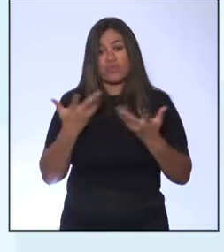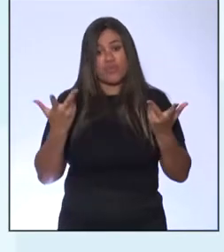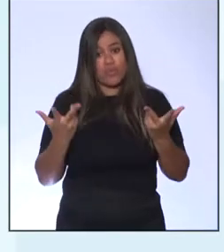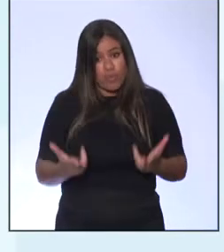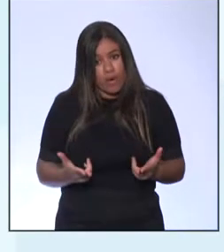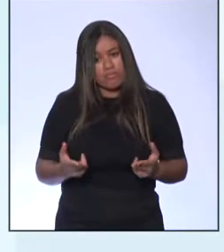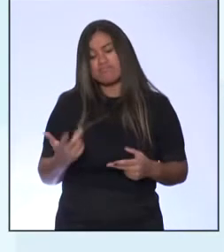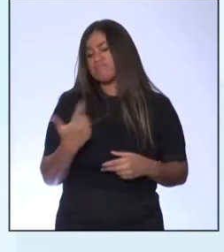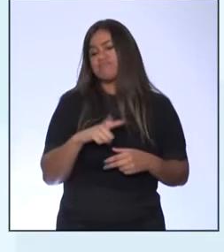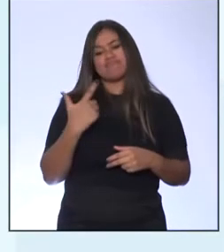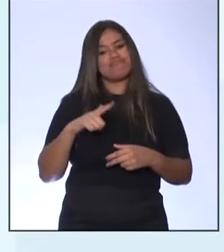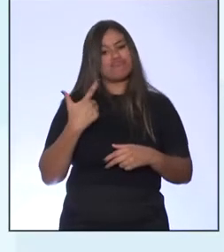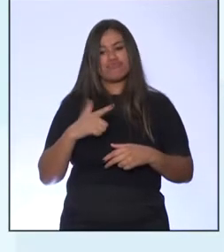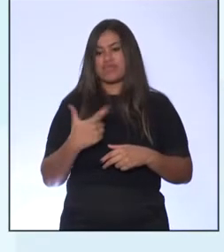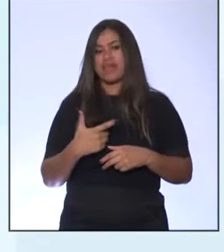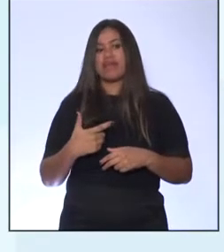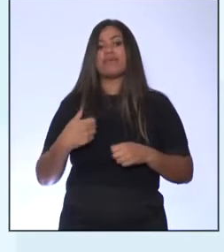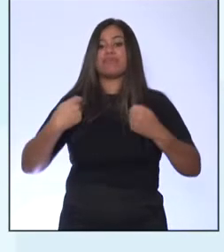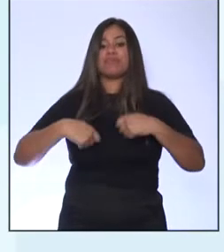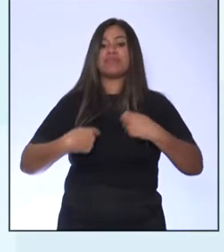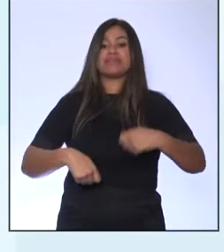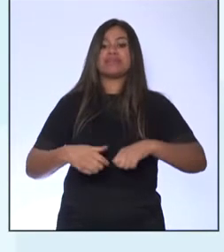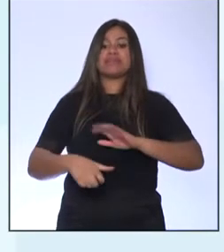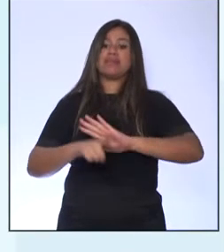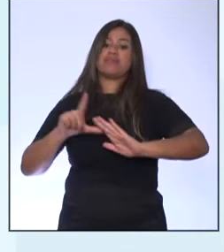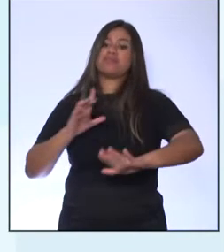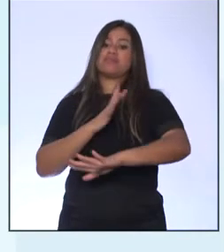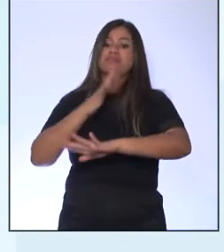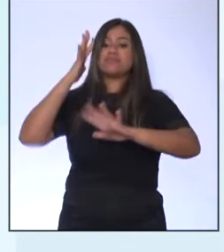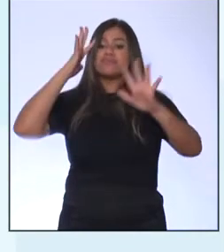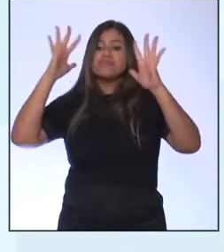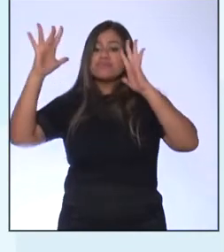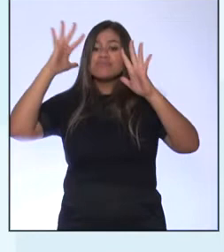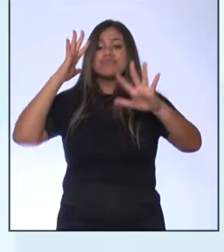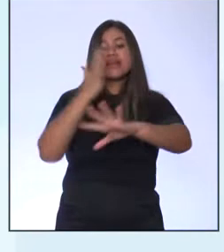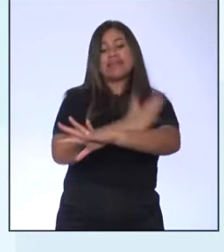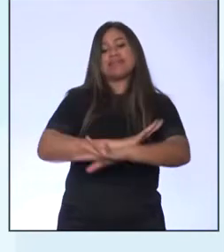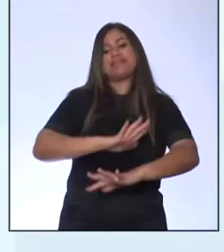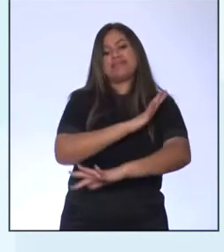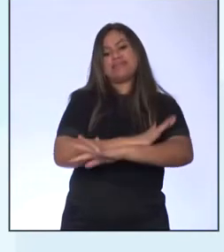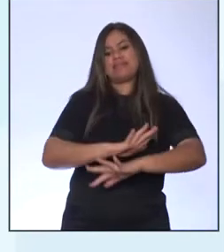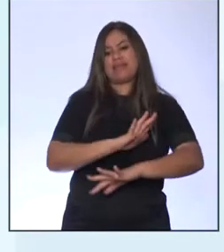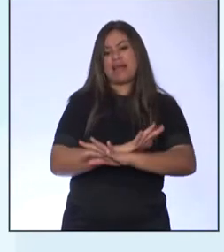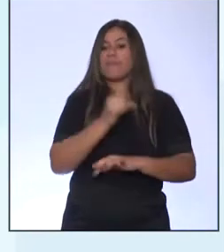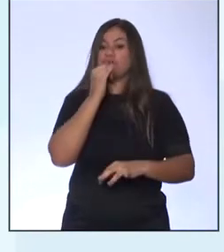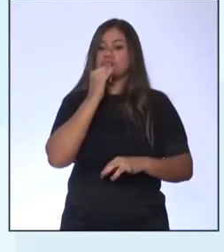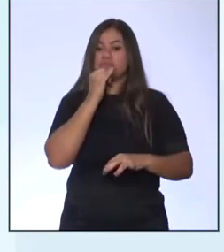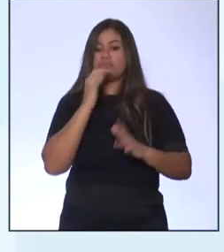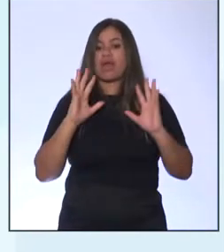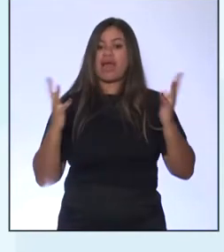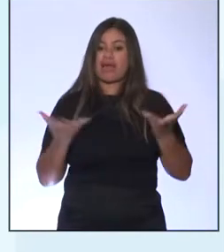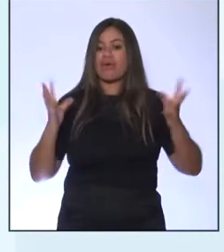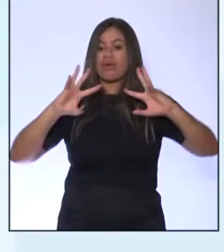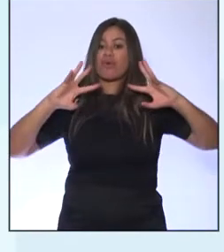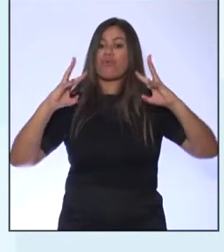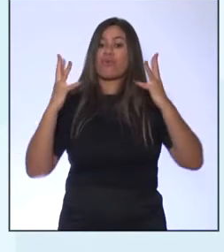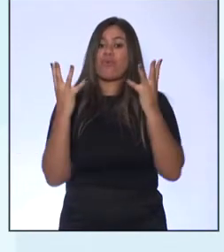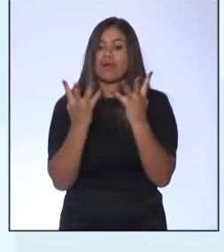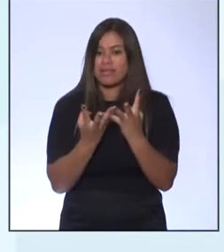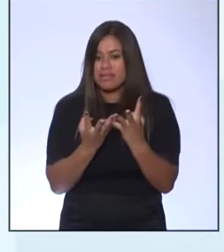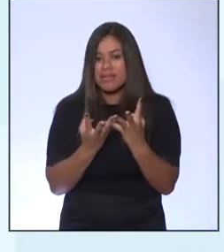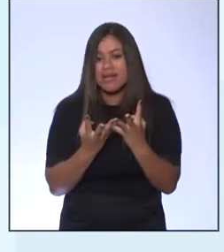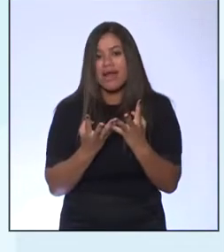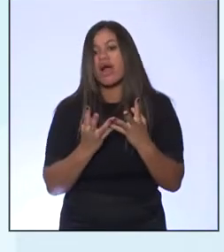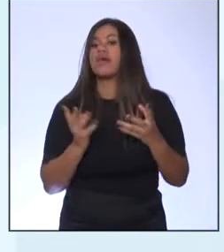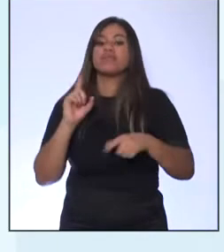precisa estar preparado para esse retorno, né? Então, quando as coisas voltarem, Raquel está me ajudando aí, quando as